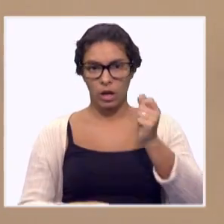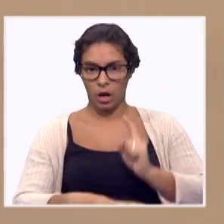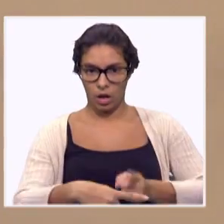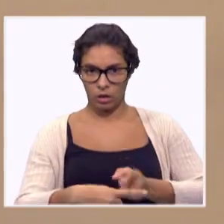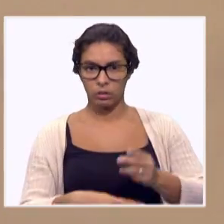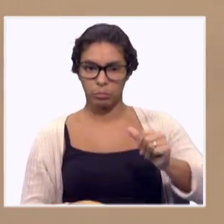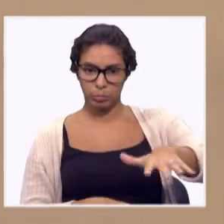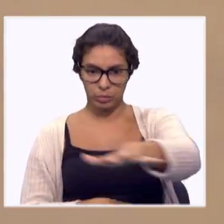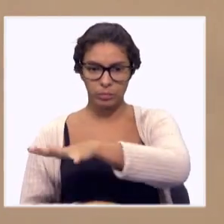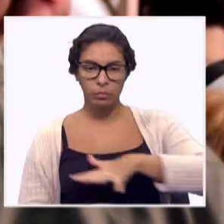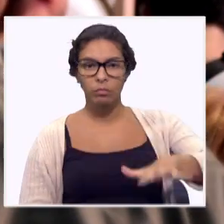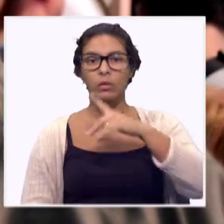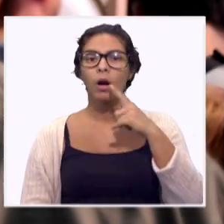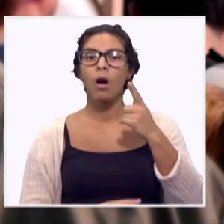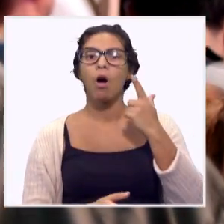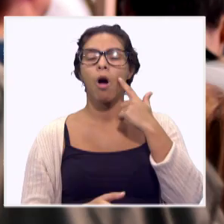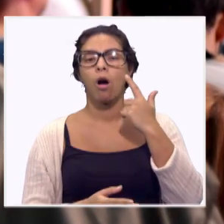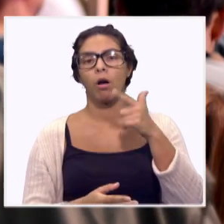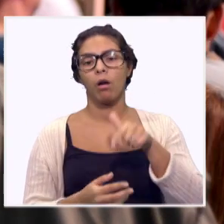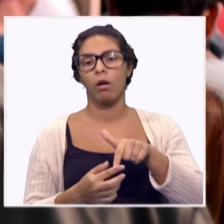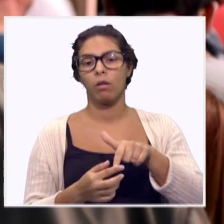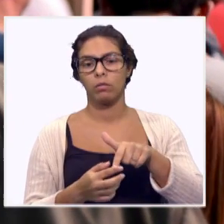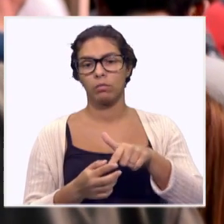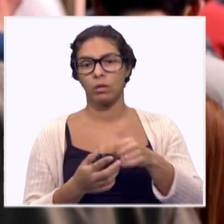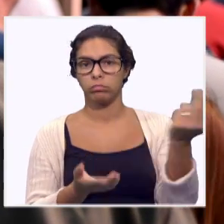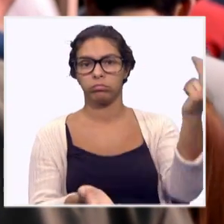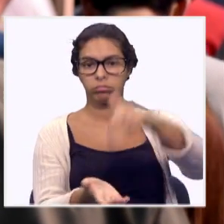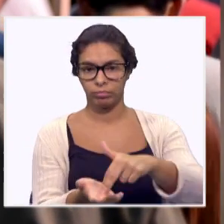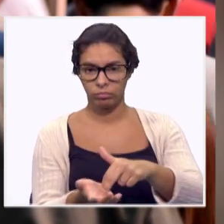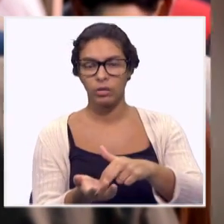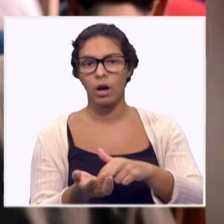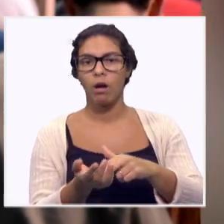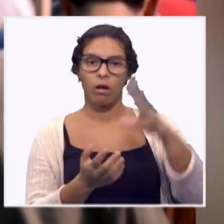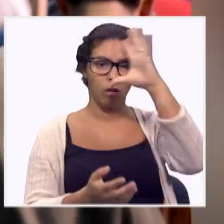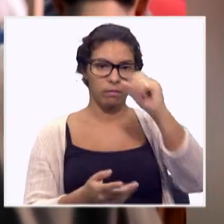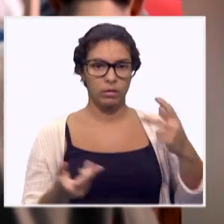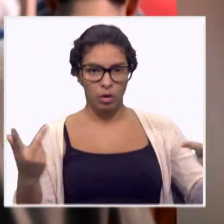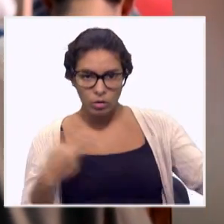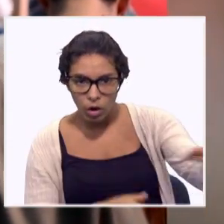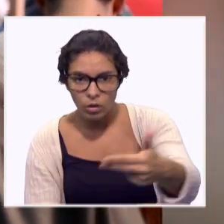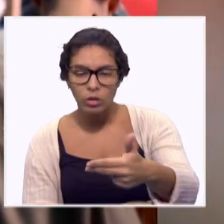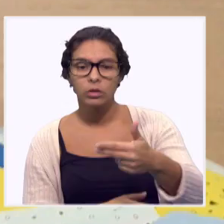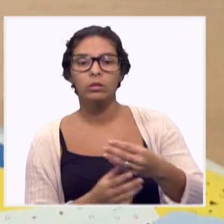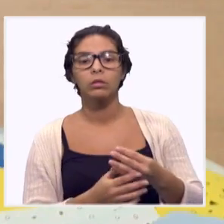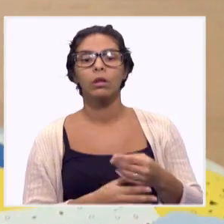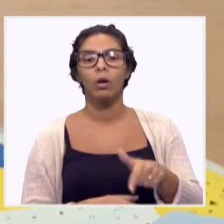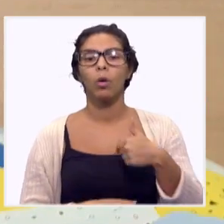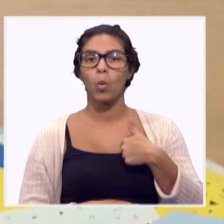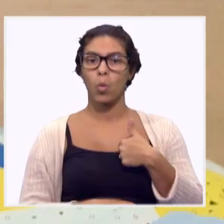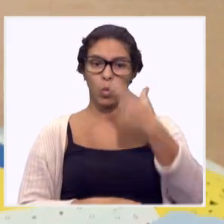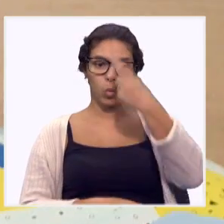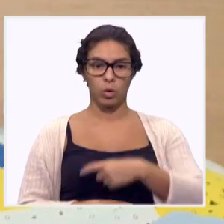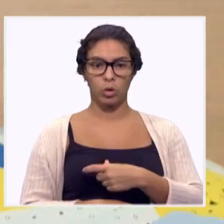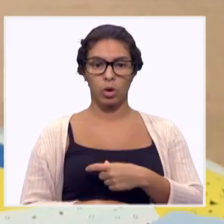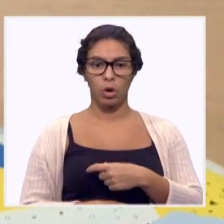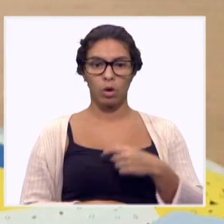na Grécia, e o Tsipras convoca o referendo para se decidir se a Grécia aceita ou não mais medidas de austeridade da União Europeia. E